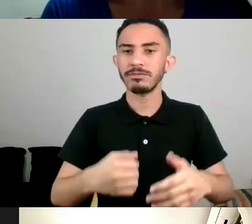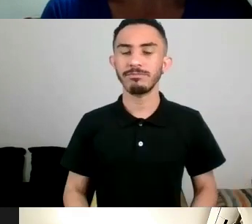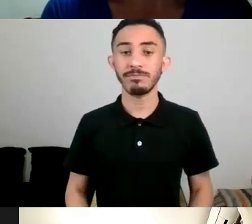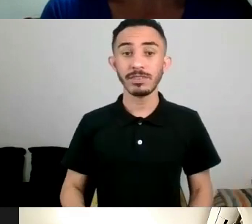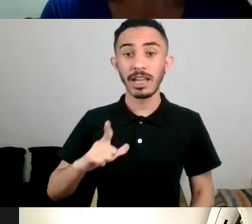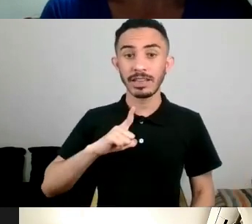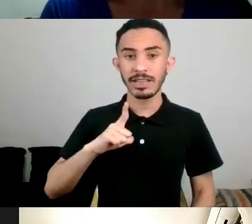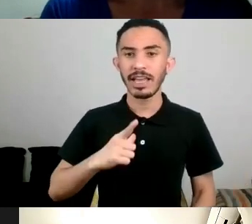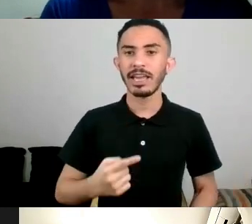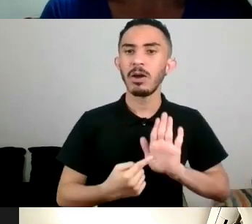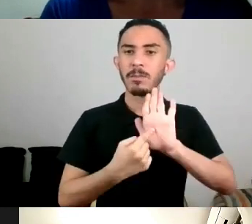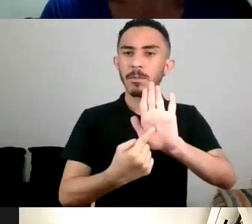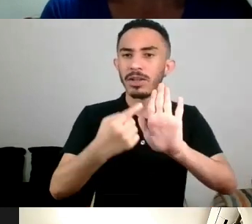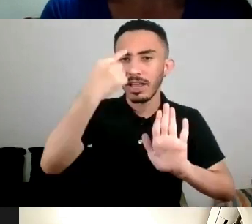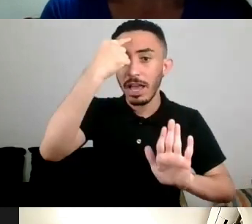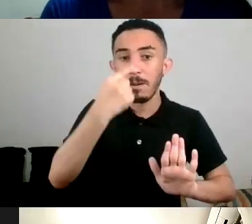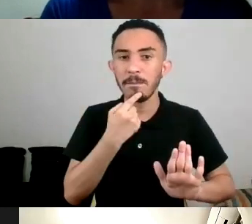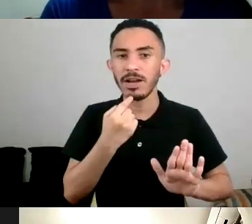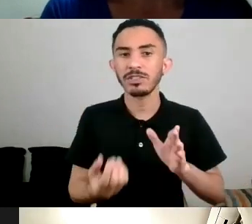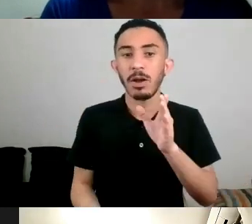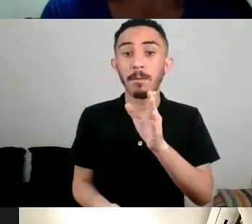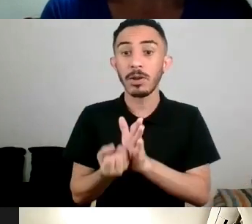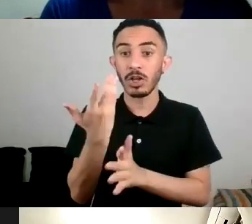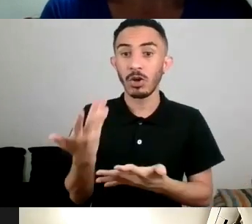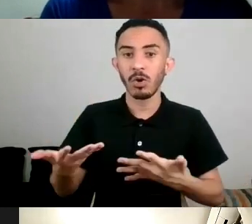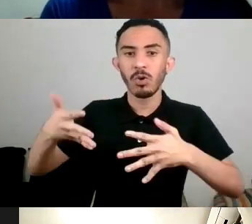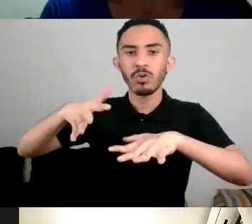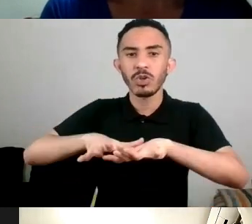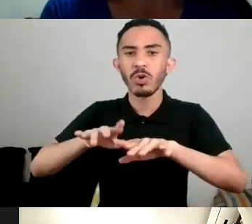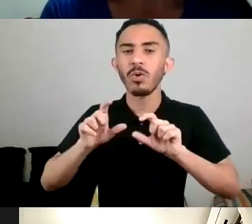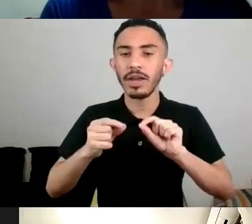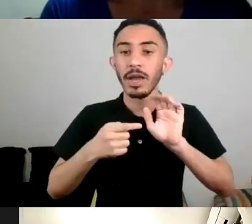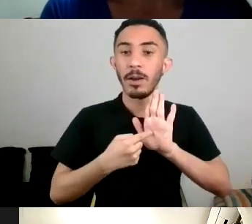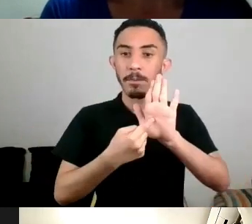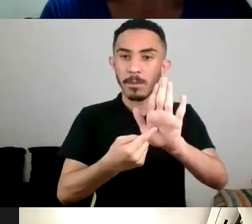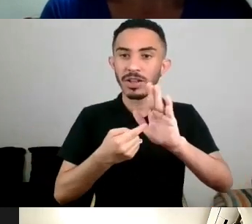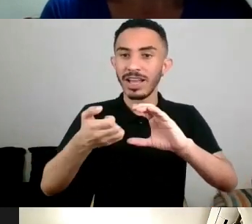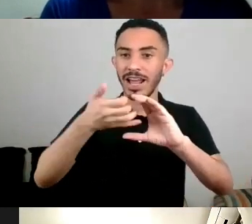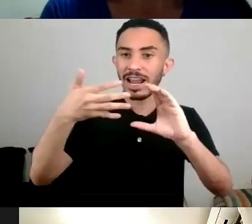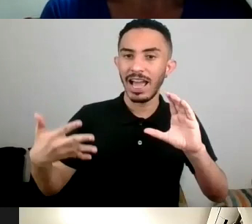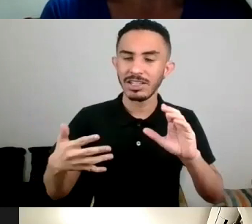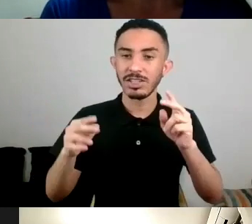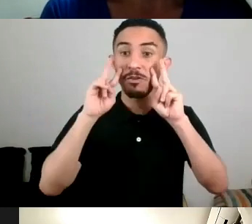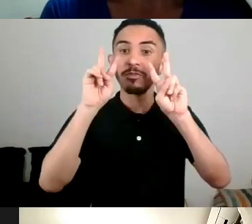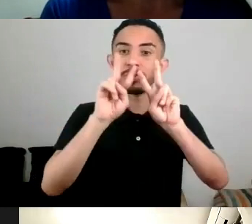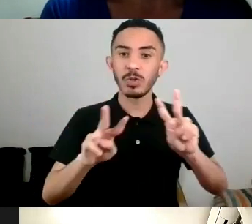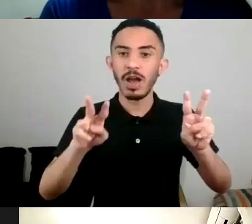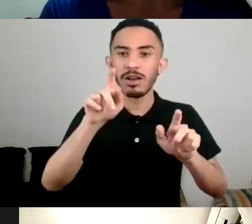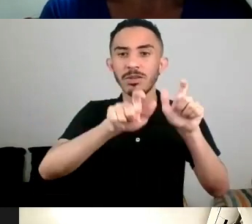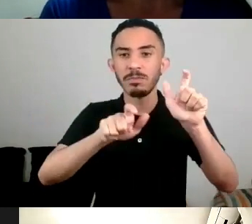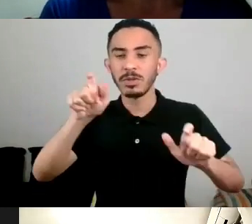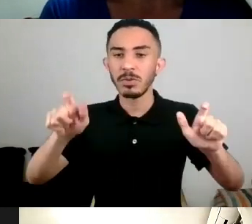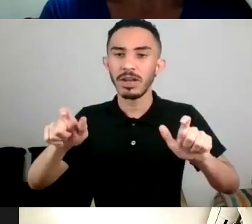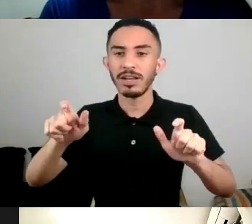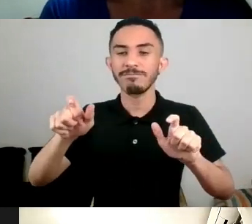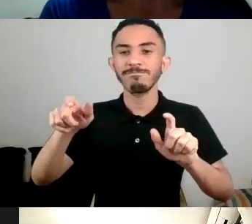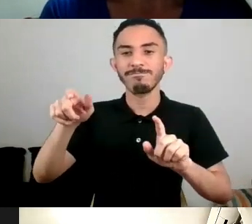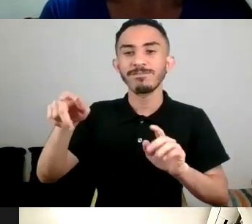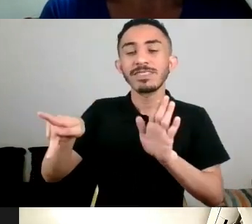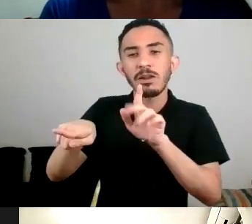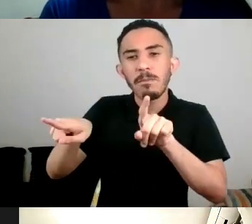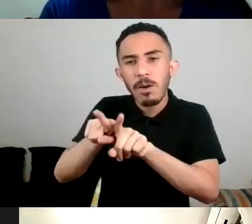aqui uma imagem de uma produção inclusiva, onde mostramos as características visuais dos personagens, além